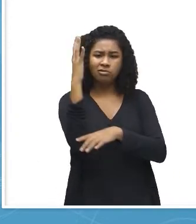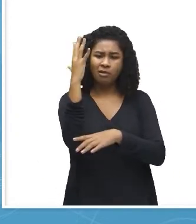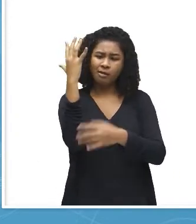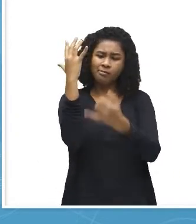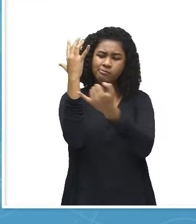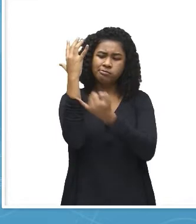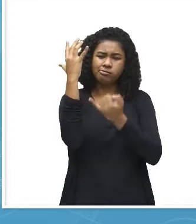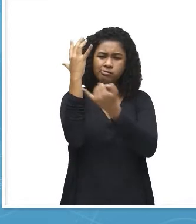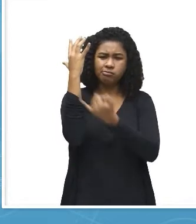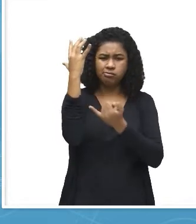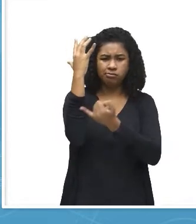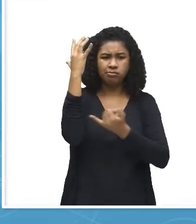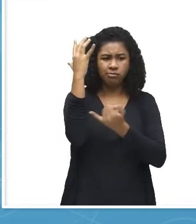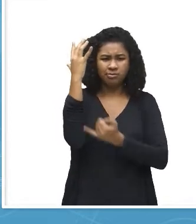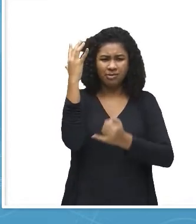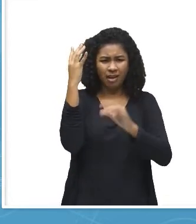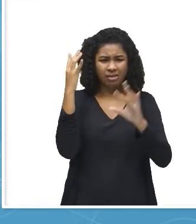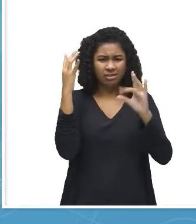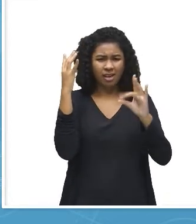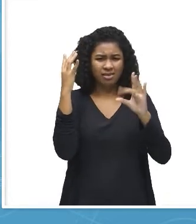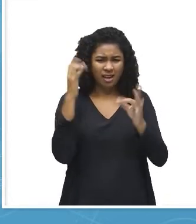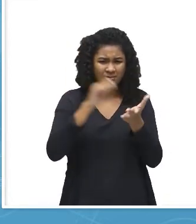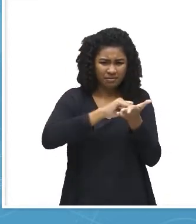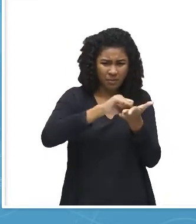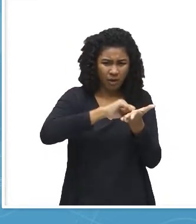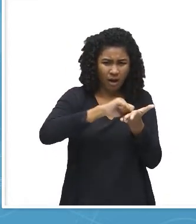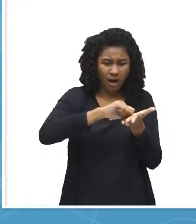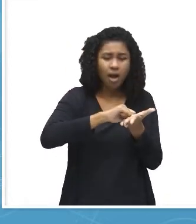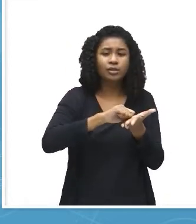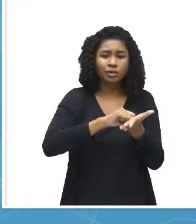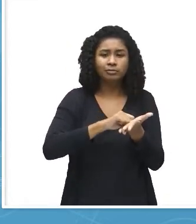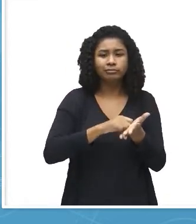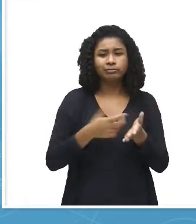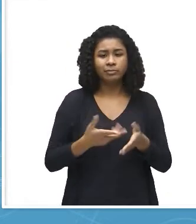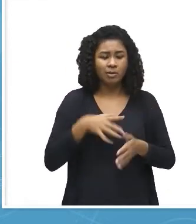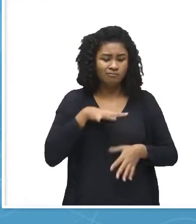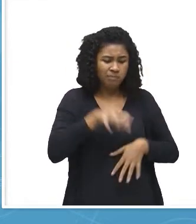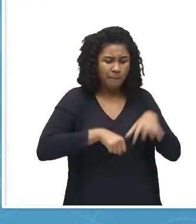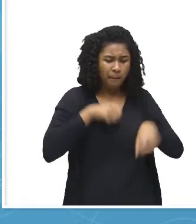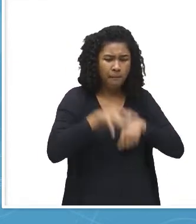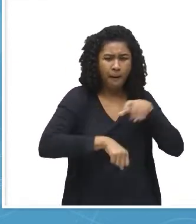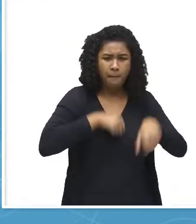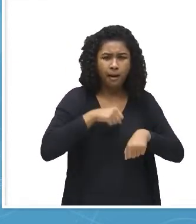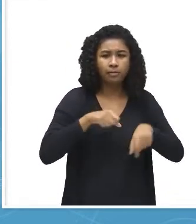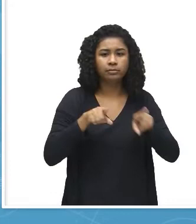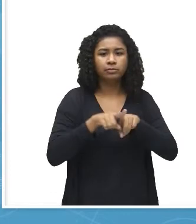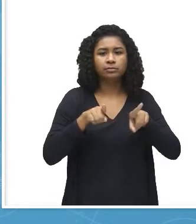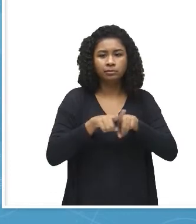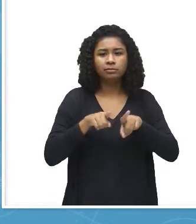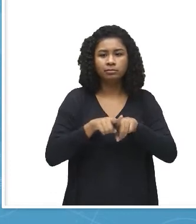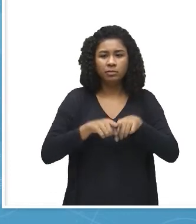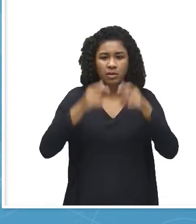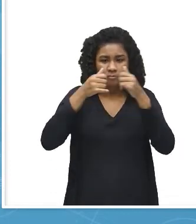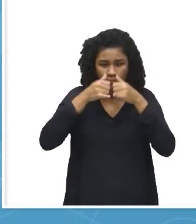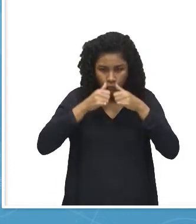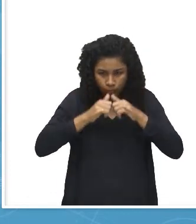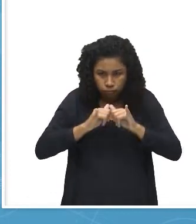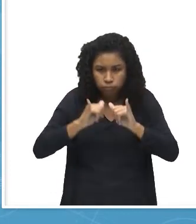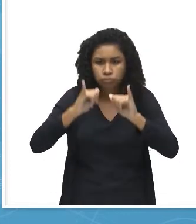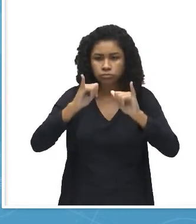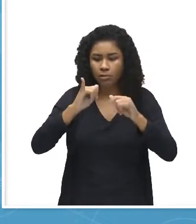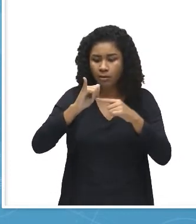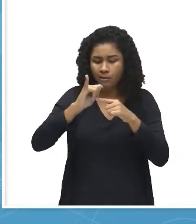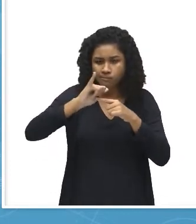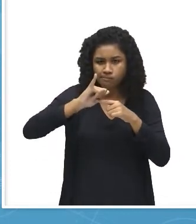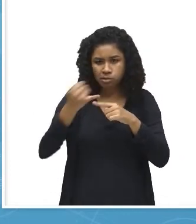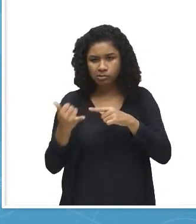muito tempo aqui na região norte, principalmente aqui no Amazonas, foi de grande importância na